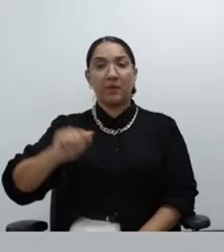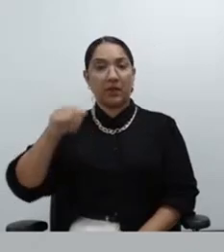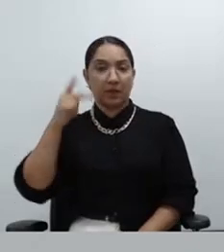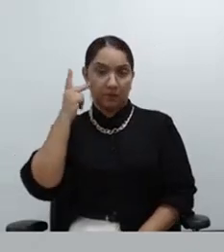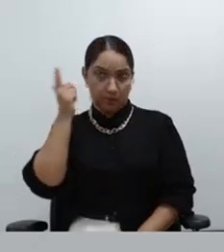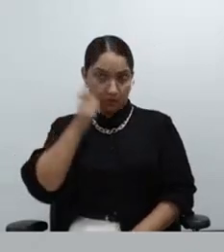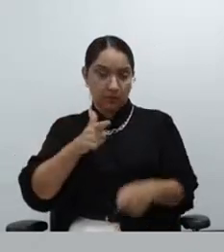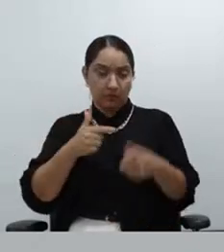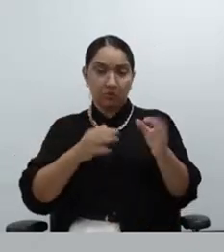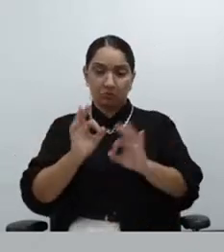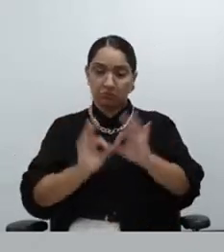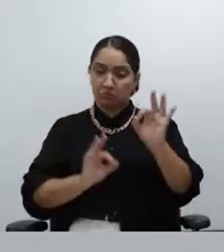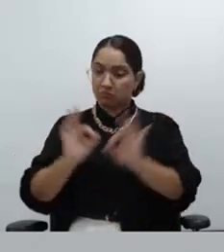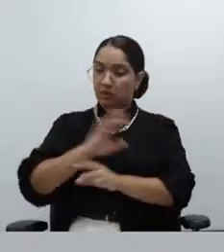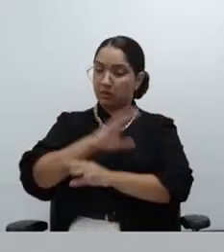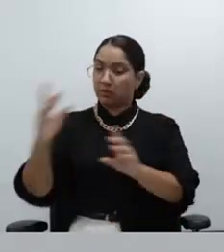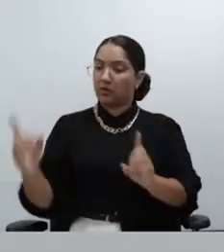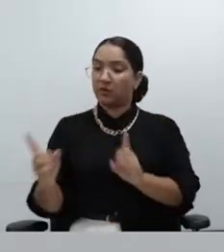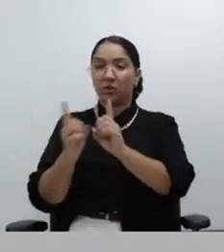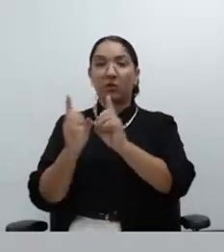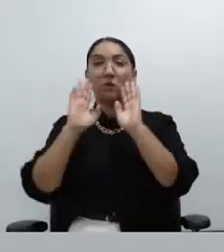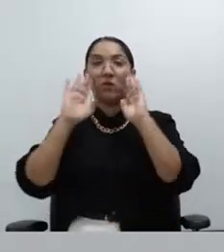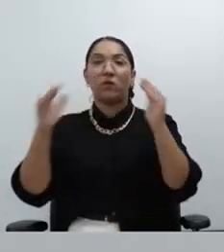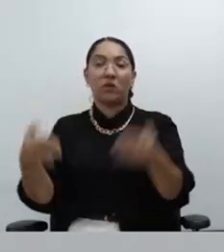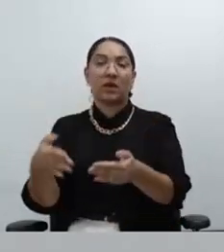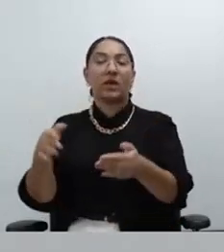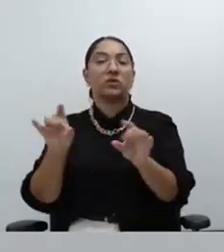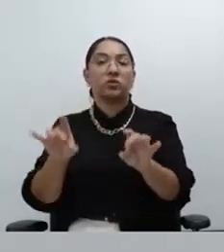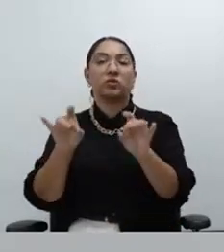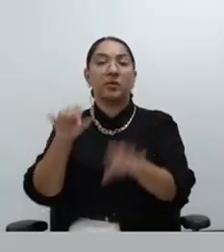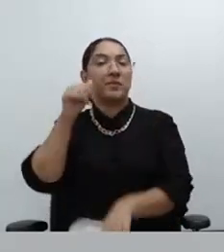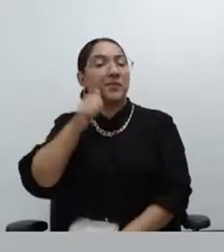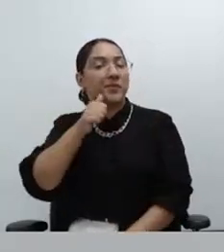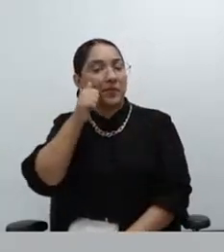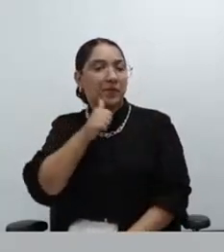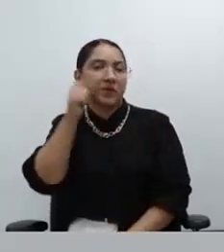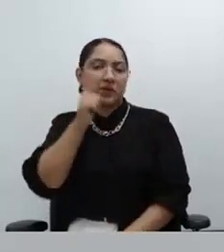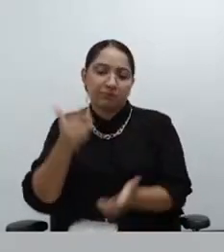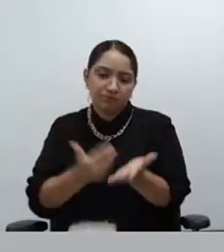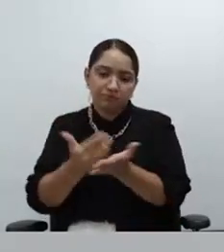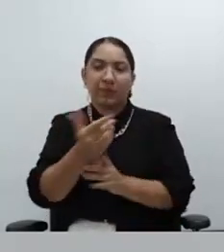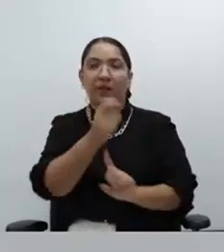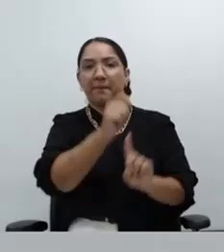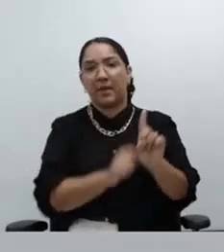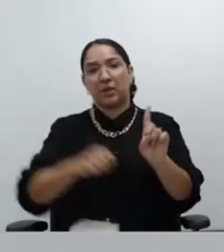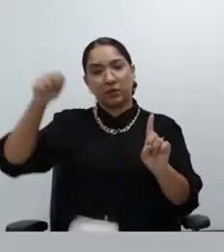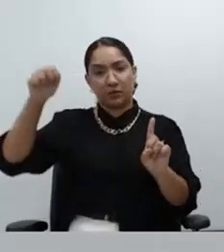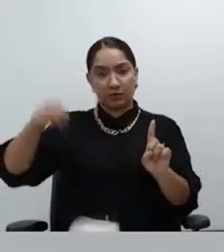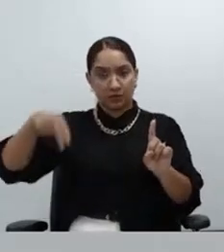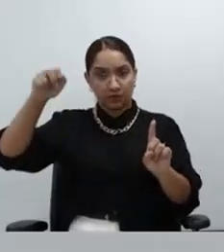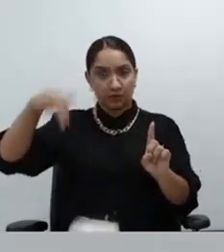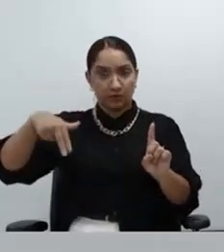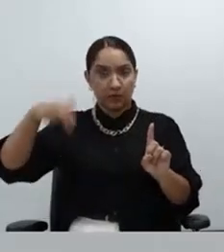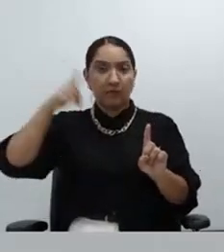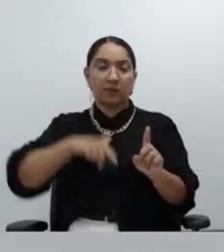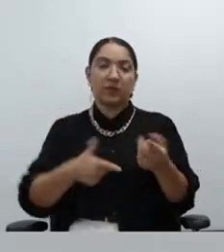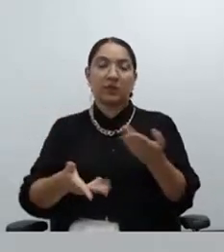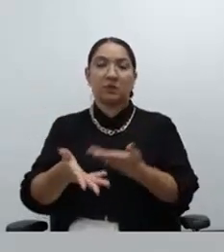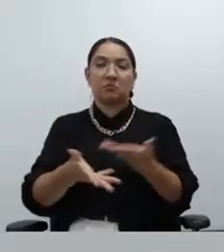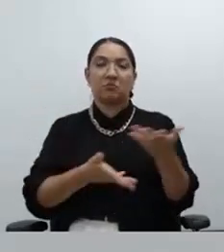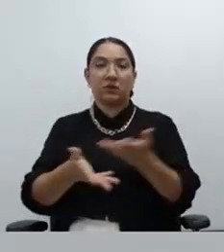organização de um atendimento voltado à mulher. Provavelmente acontecerá no mês de novembro, com as